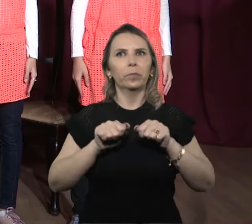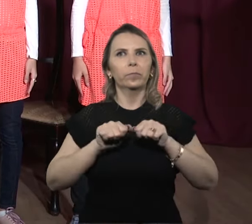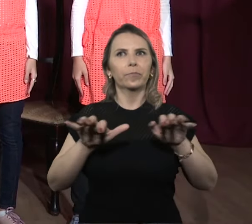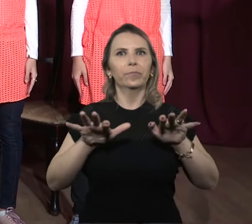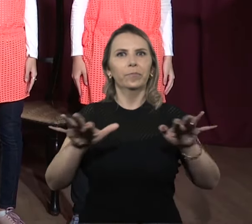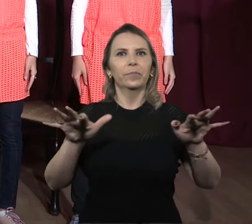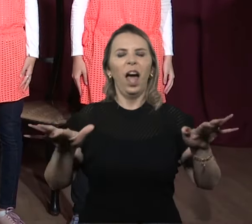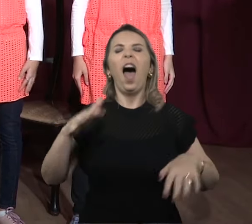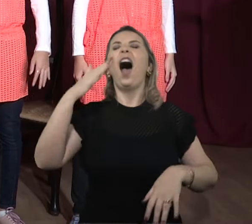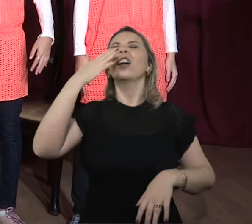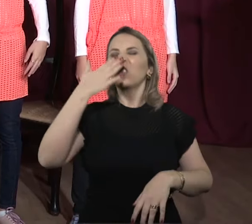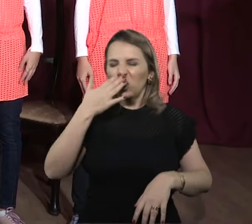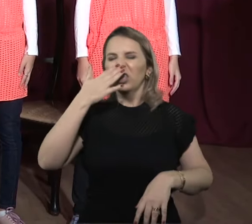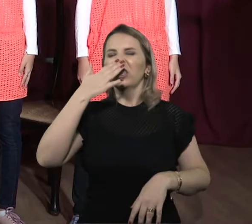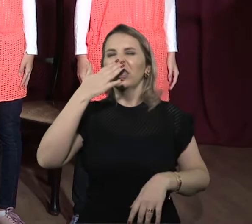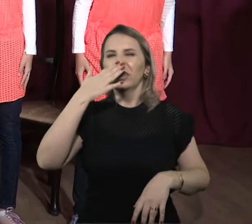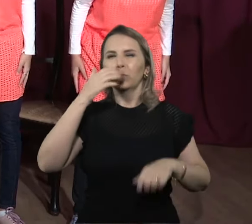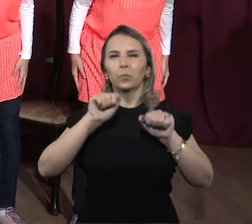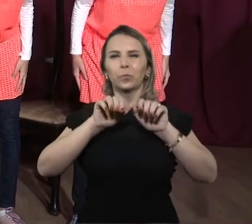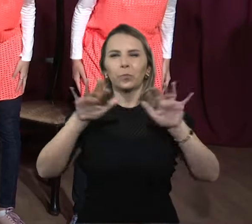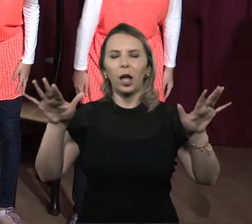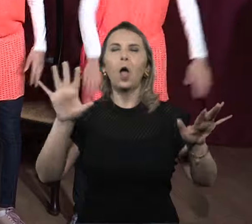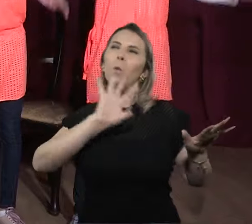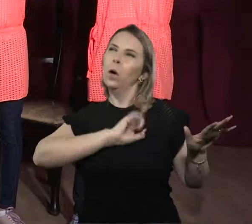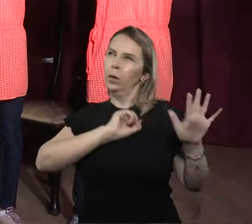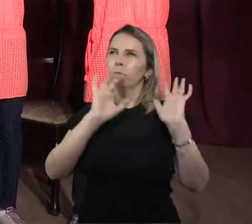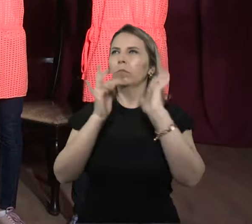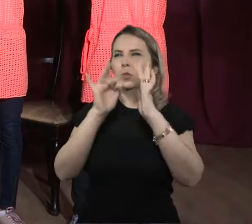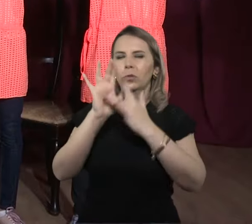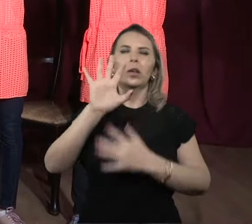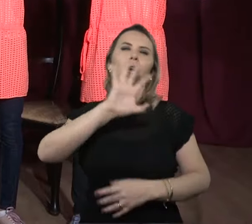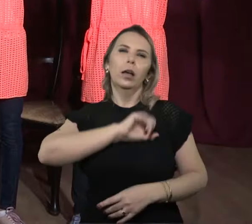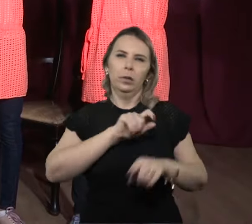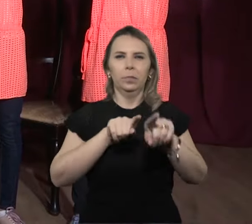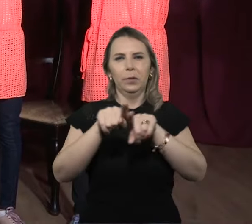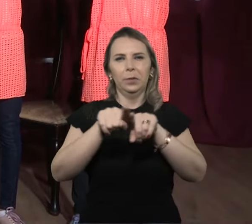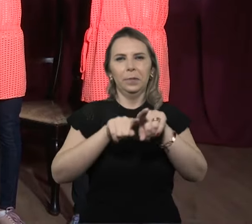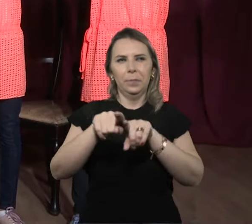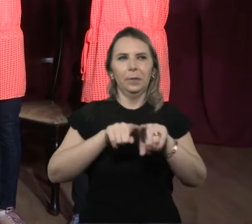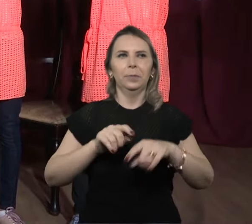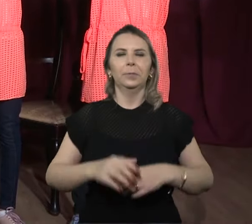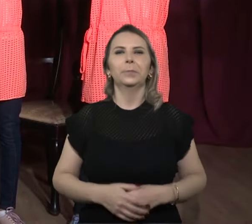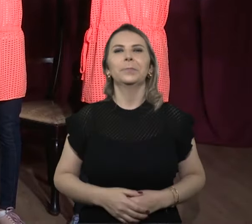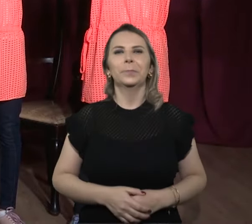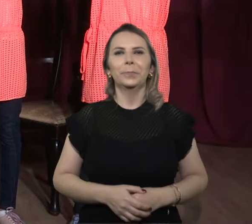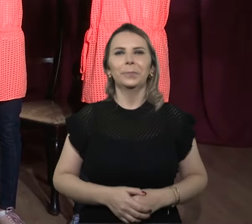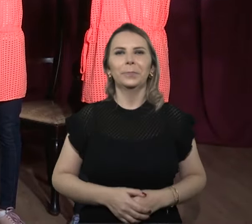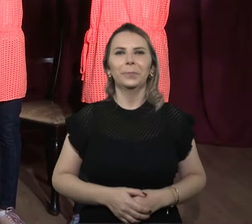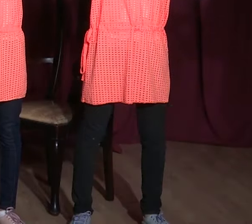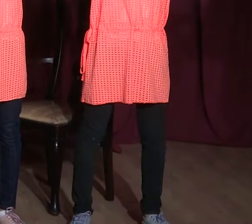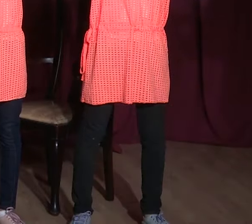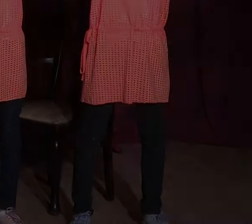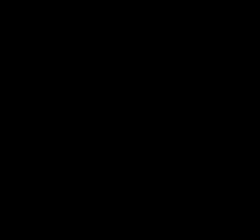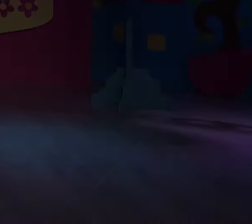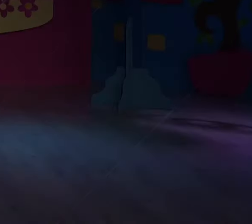Está aumentando. Atim! Eu amo Jesus e amo os meus irmãos.